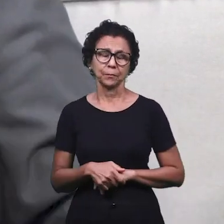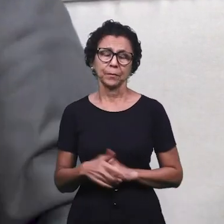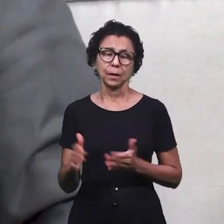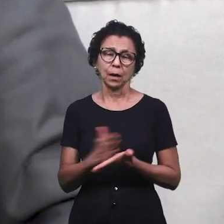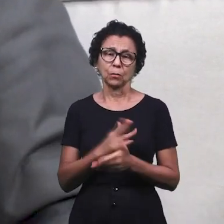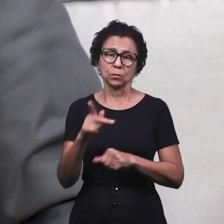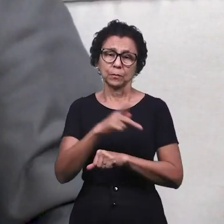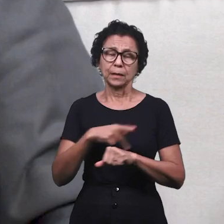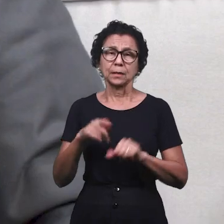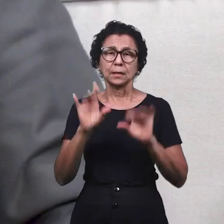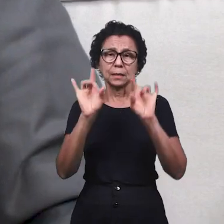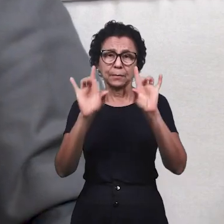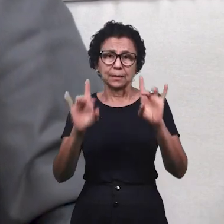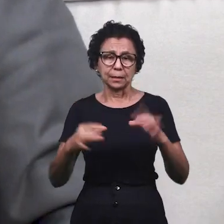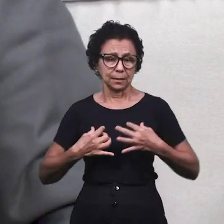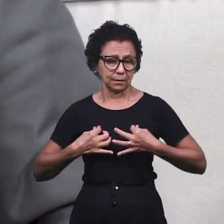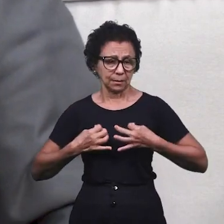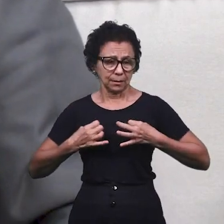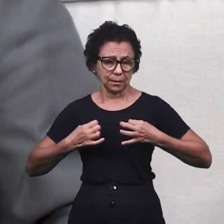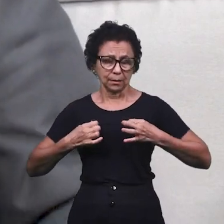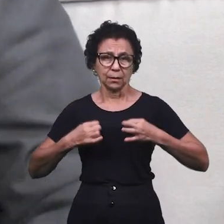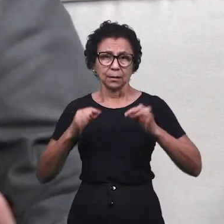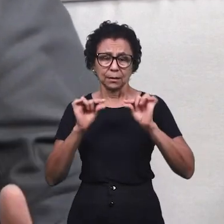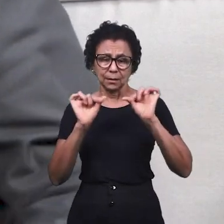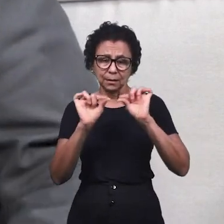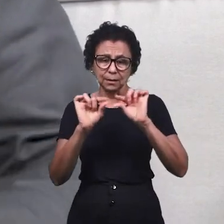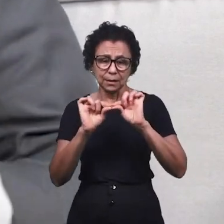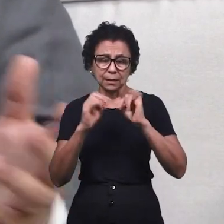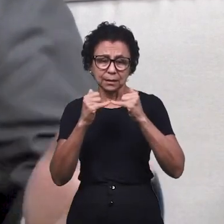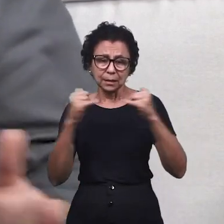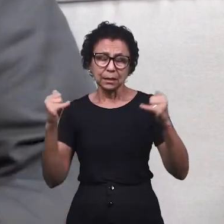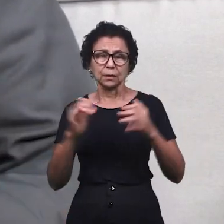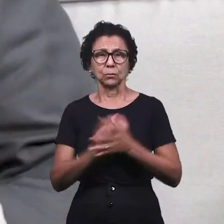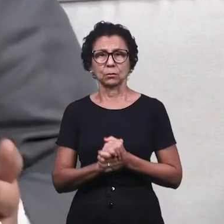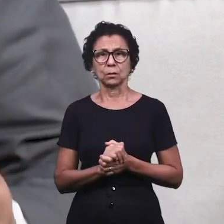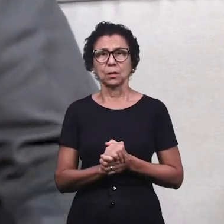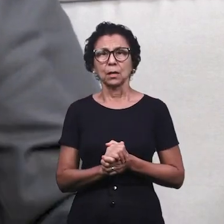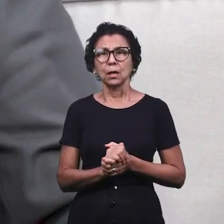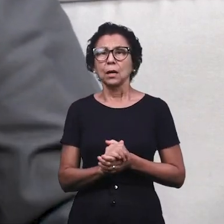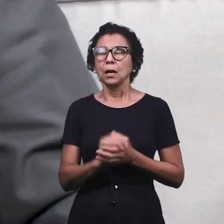tecidos. Há países que vão ser especialistas em produtos 100% de